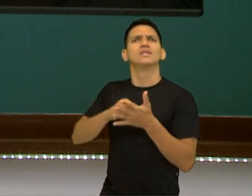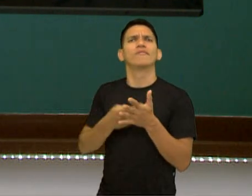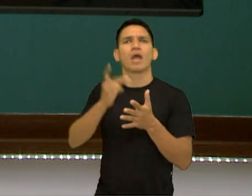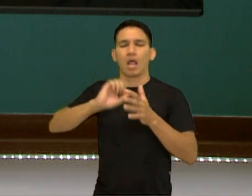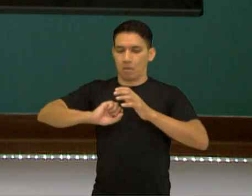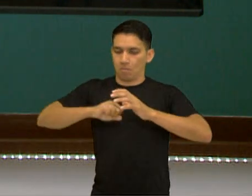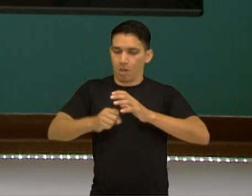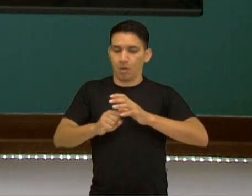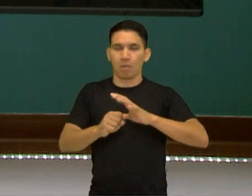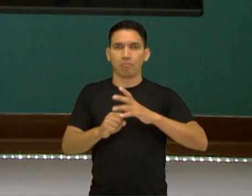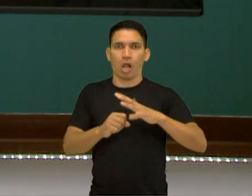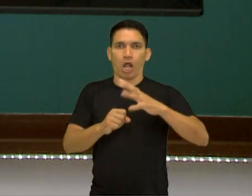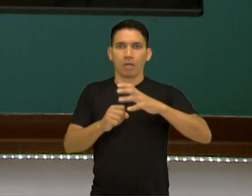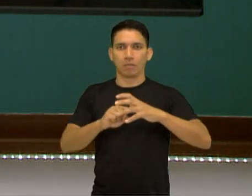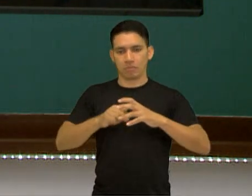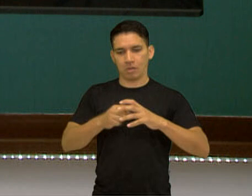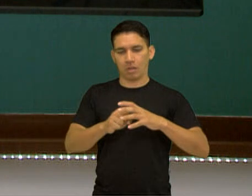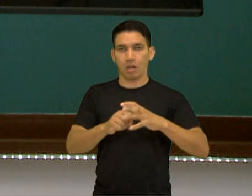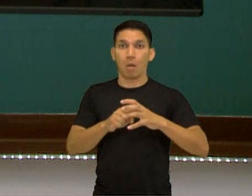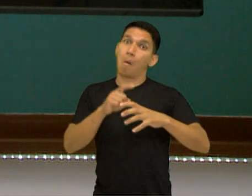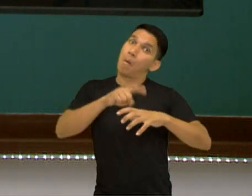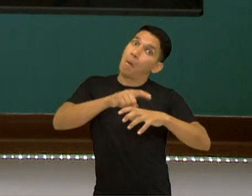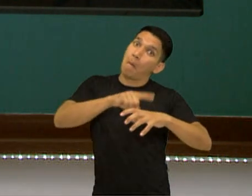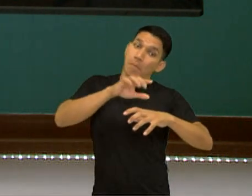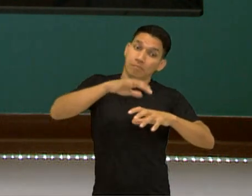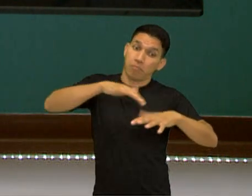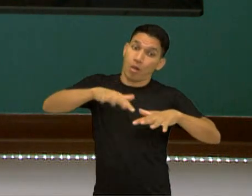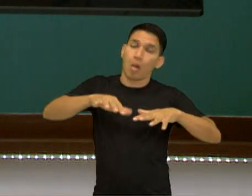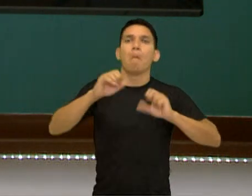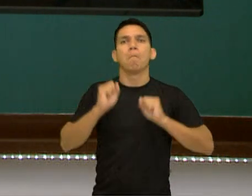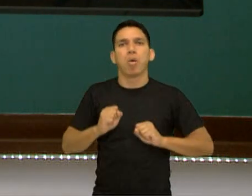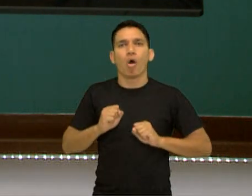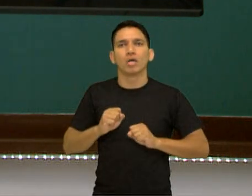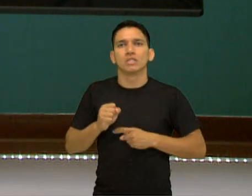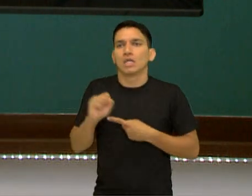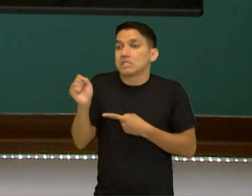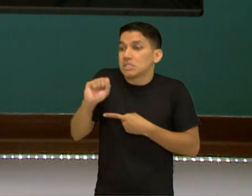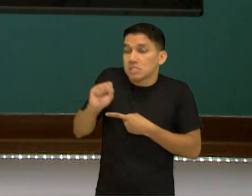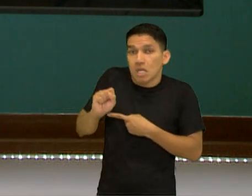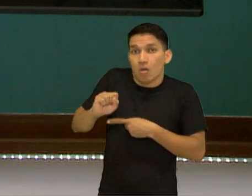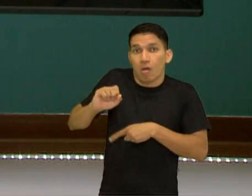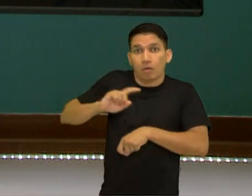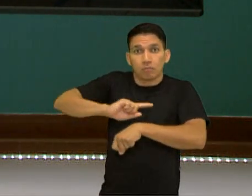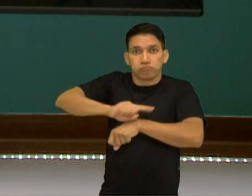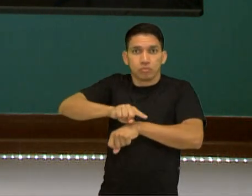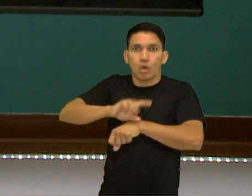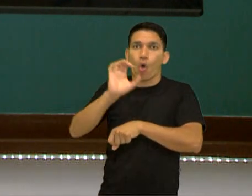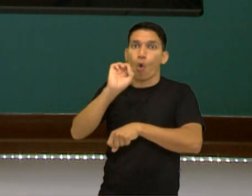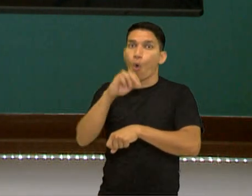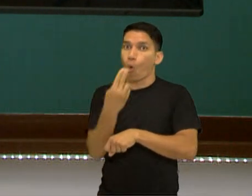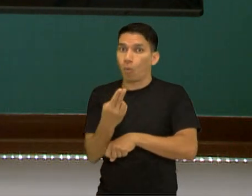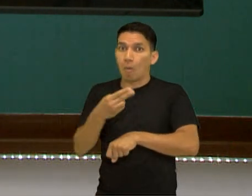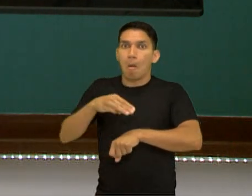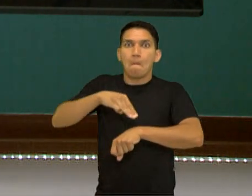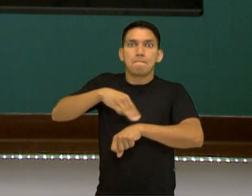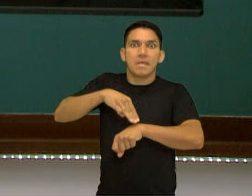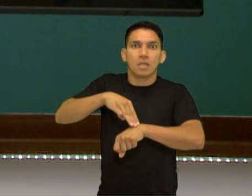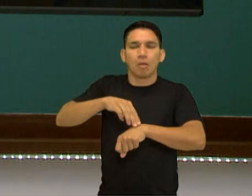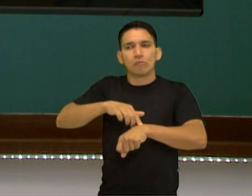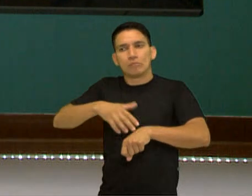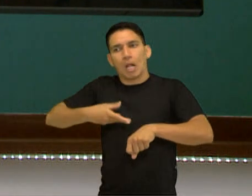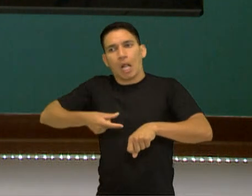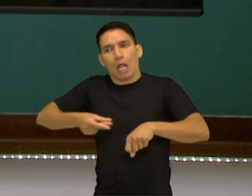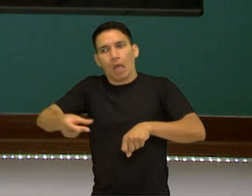Terra que podem durar segundos ou minutos. Os terremotos ou os abalos sísmicos são provocados